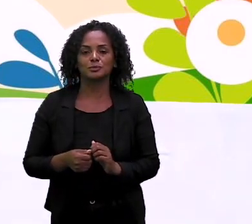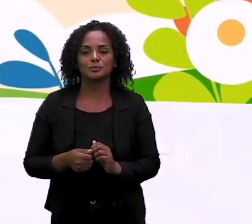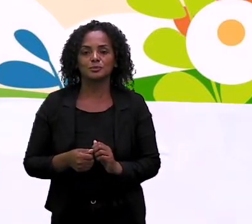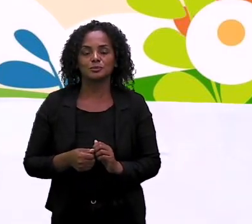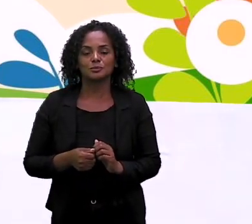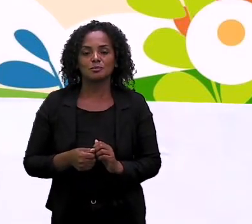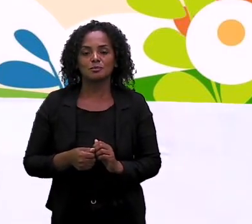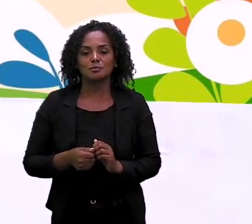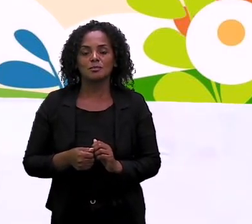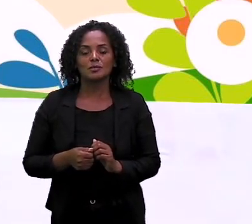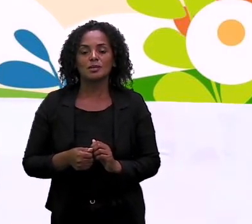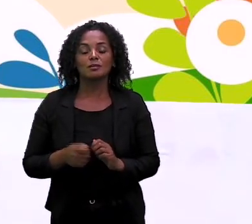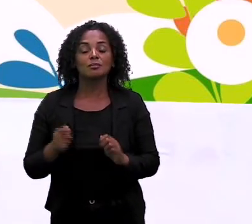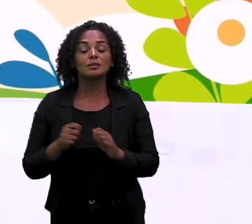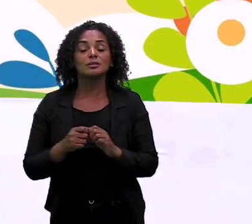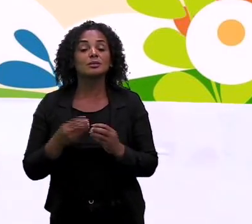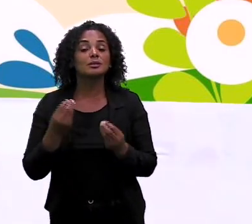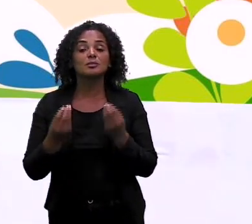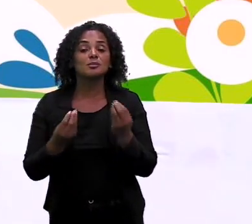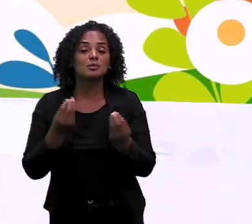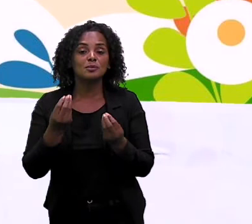Vamos ver como vai ficar.